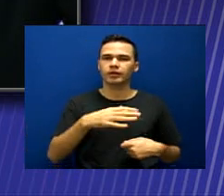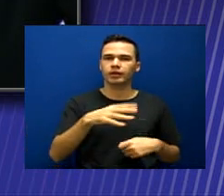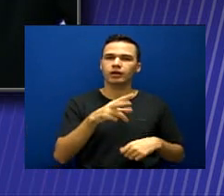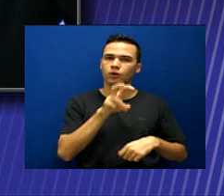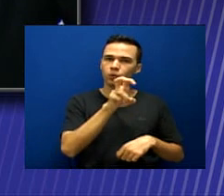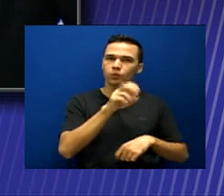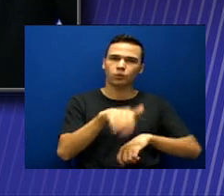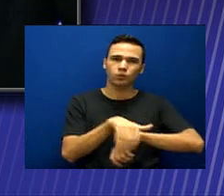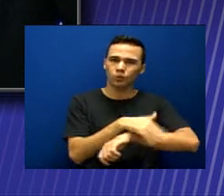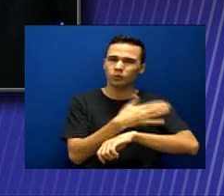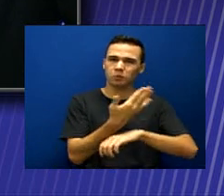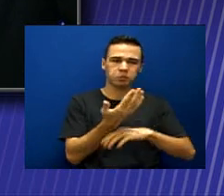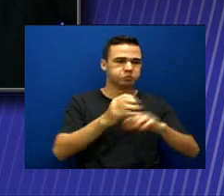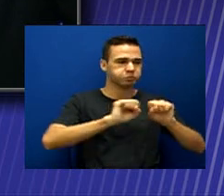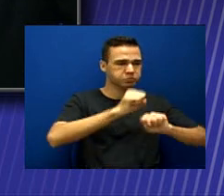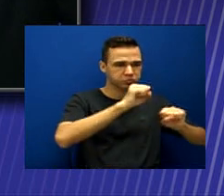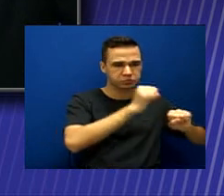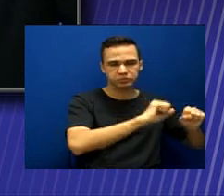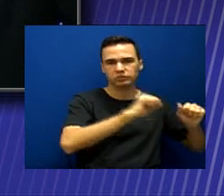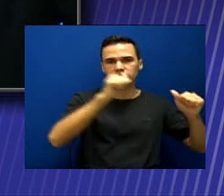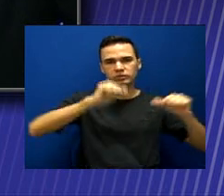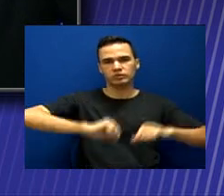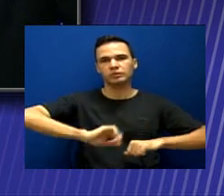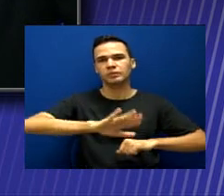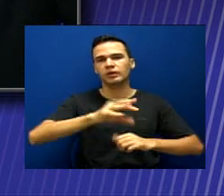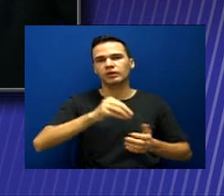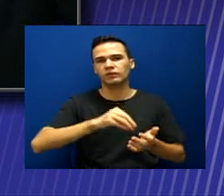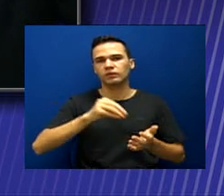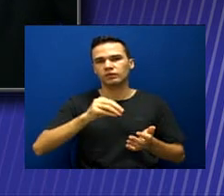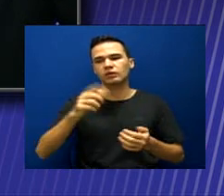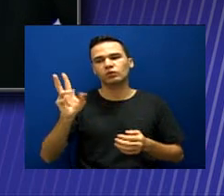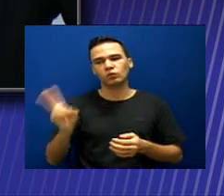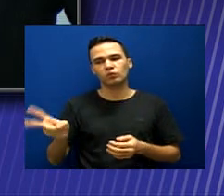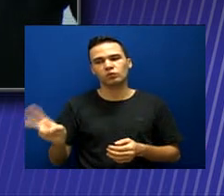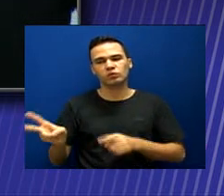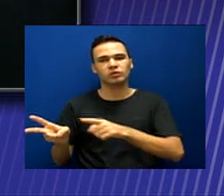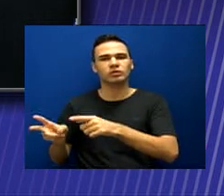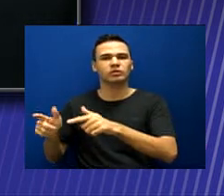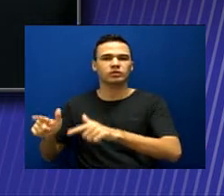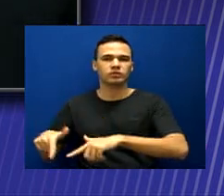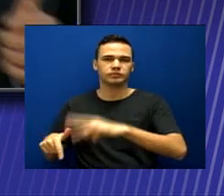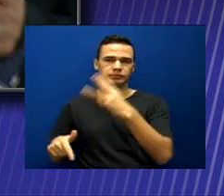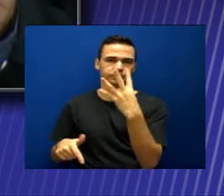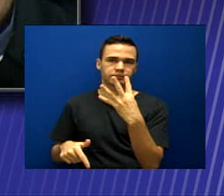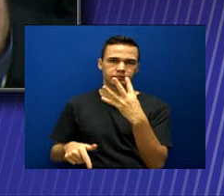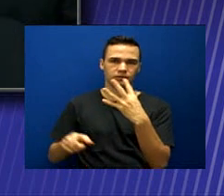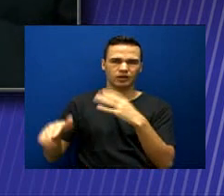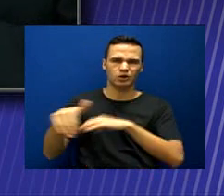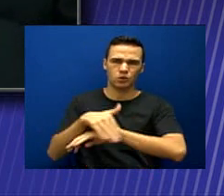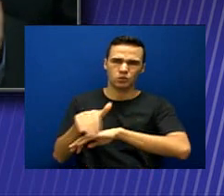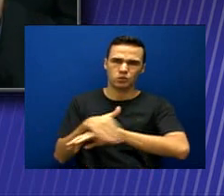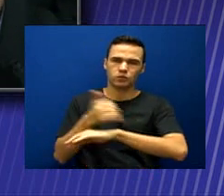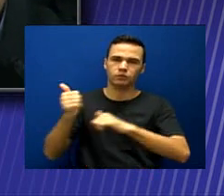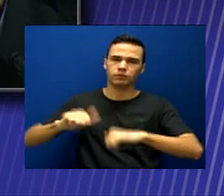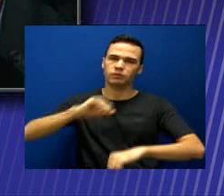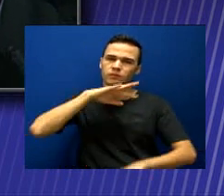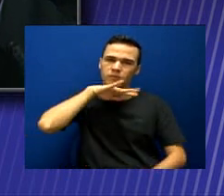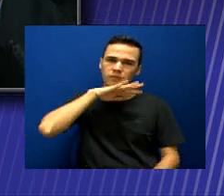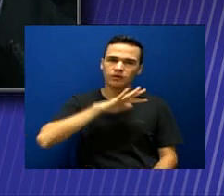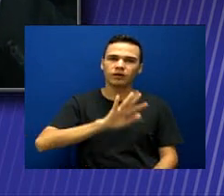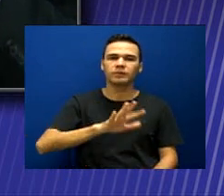ruas totalmente deterioradas e ainda continuam 4 lá. Eu acompanhei bastante lá, eu tenho bastante amigo então, lá. Então, eu acho que por